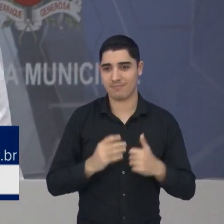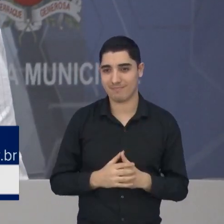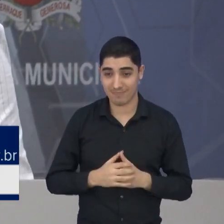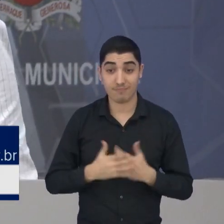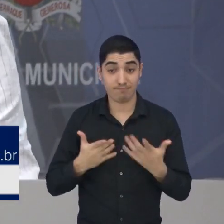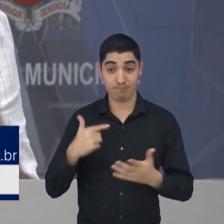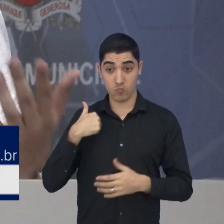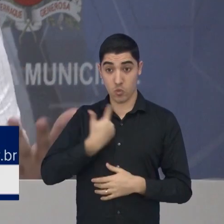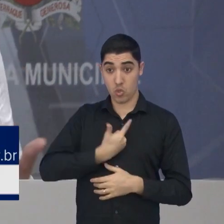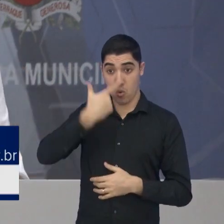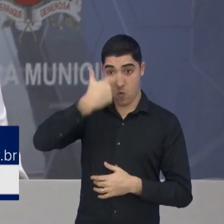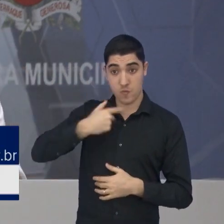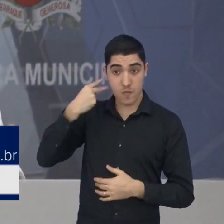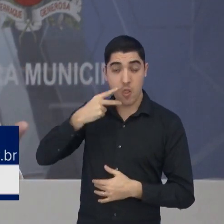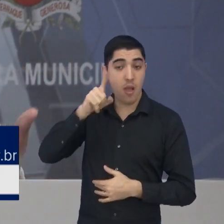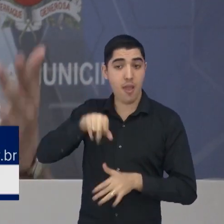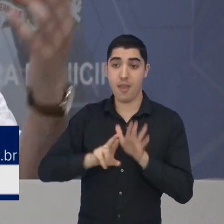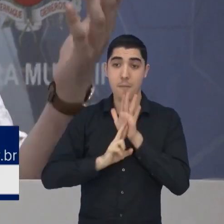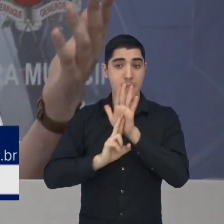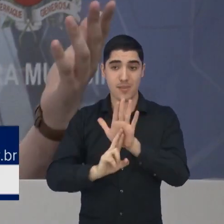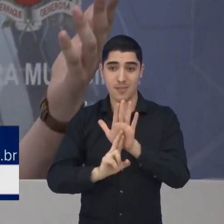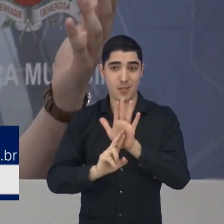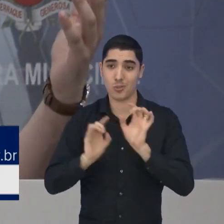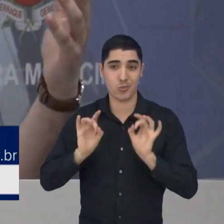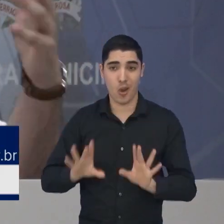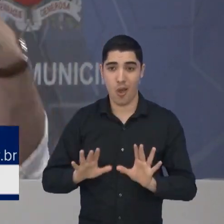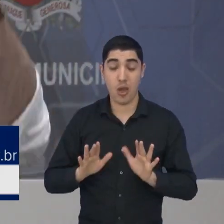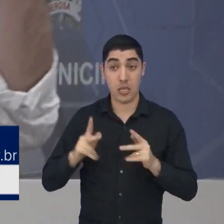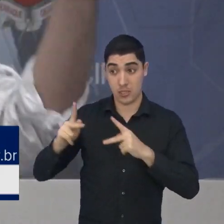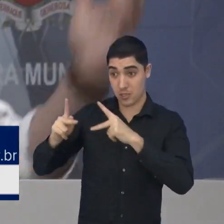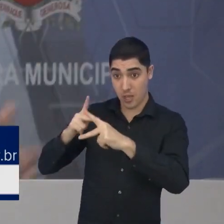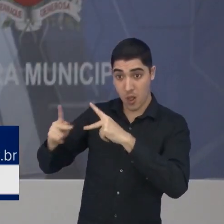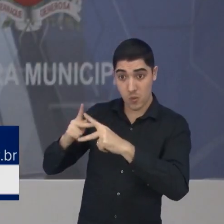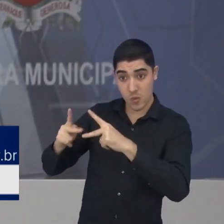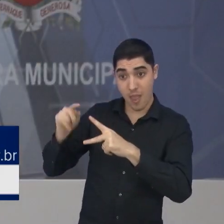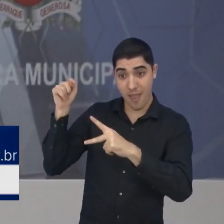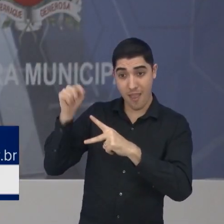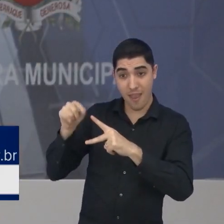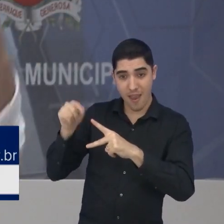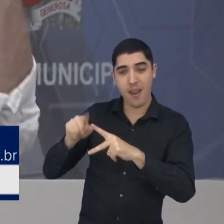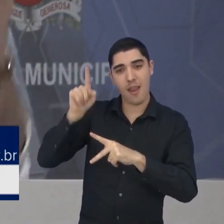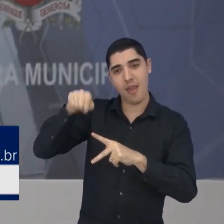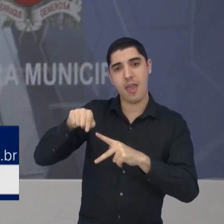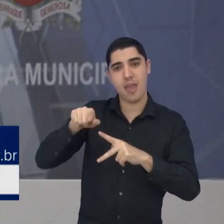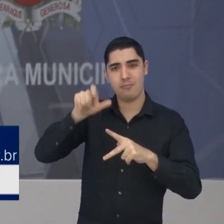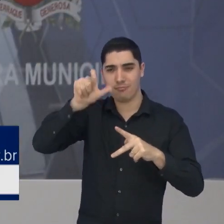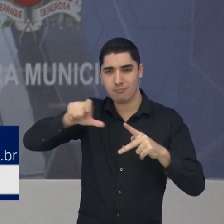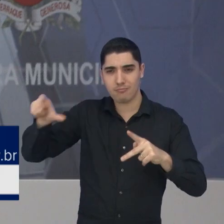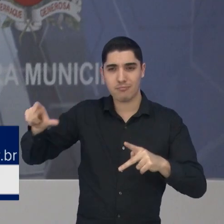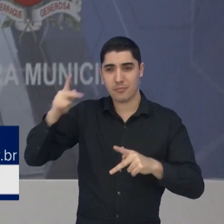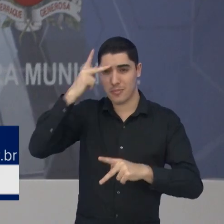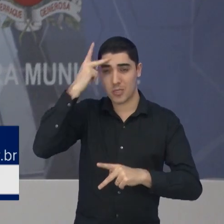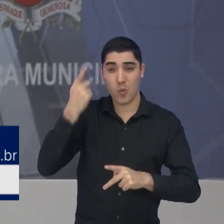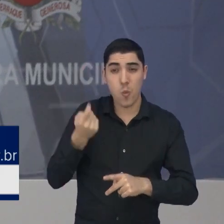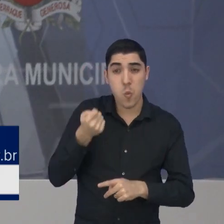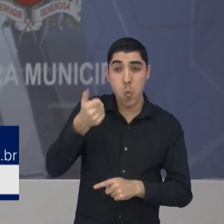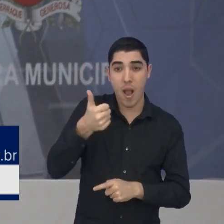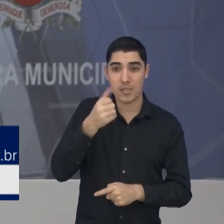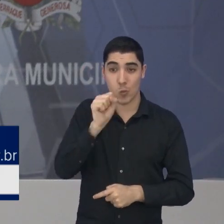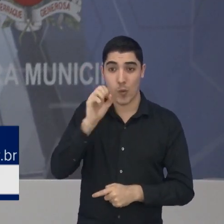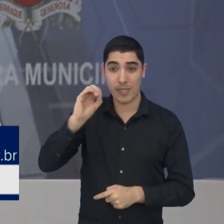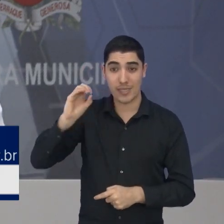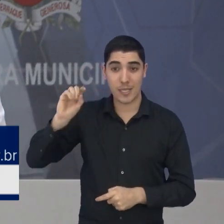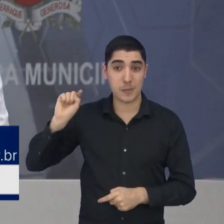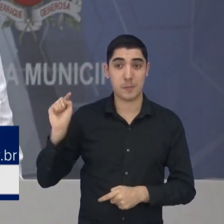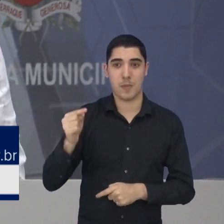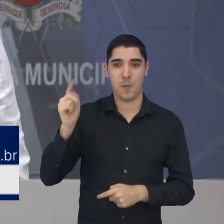somos representantes, nós somos vereadores, mas São José dos Campos é feita por esses quase 800 mil pessoas que vivem em nossa